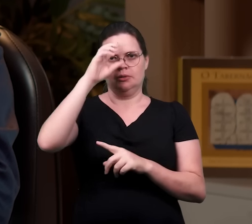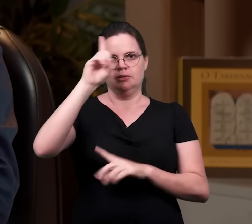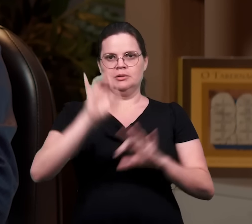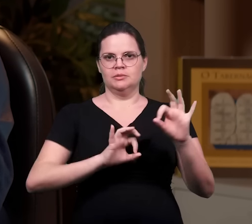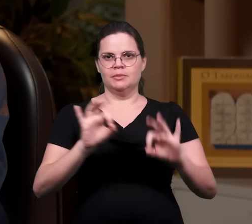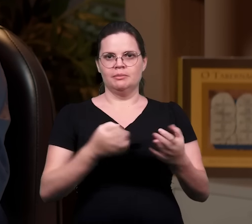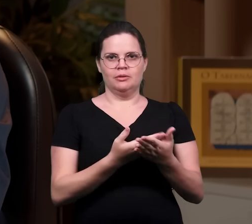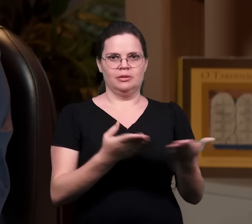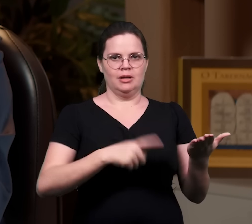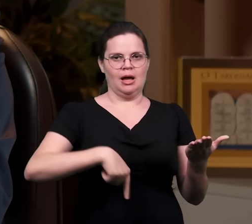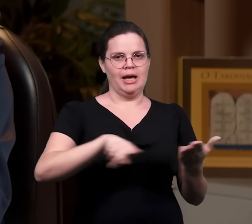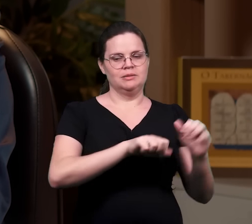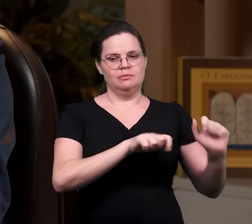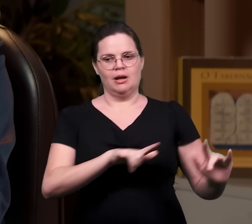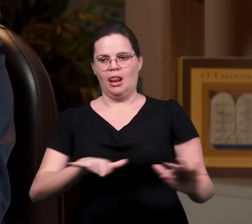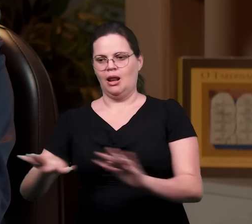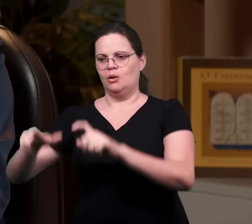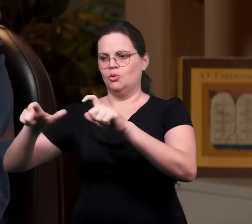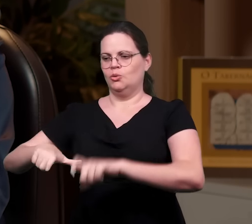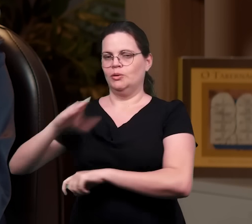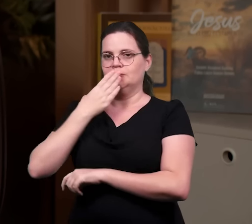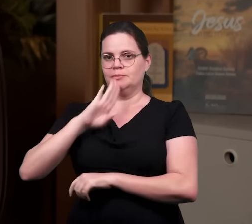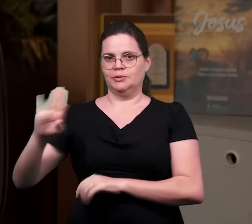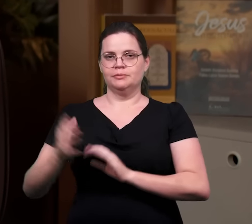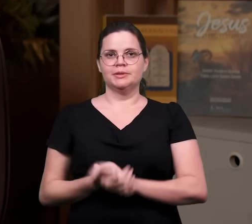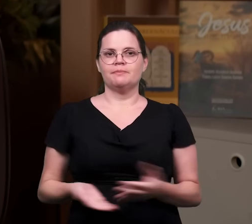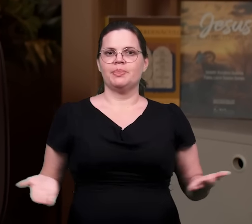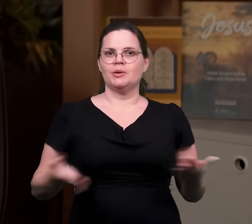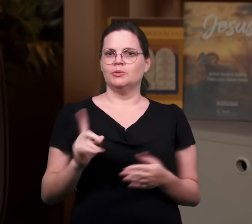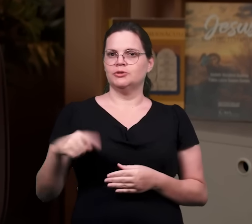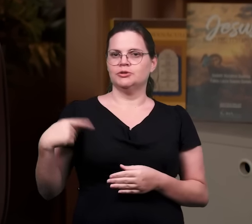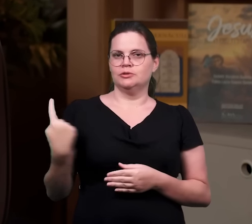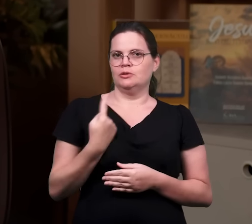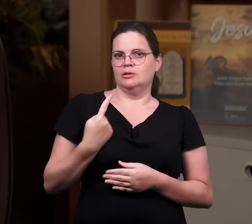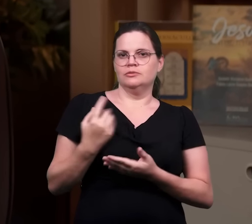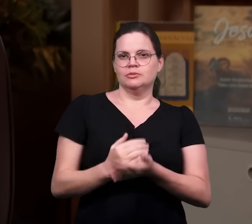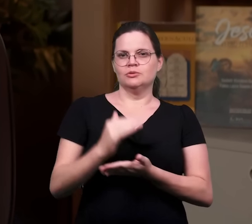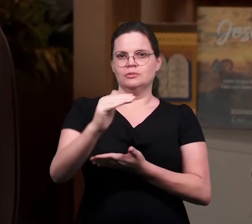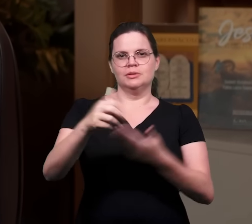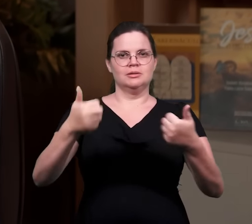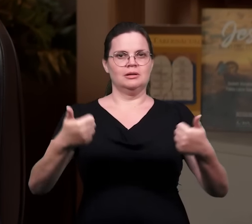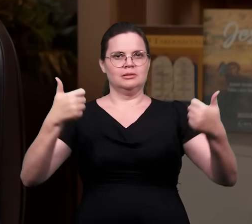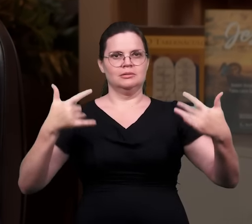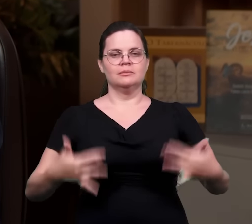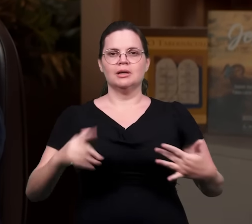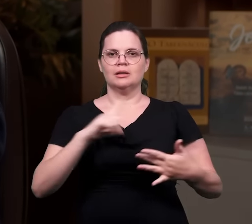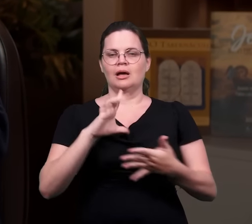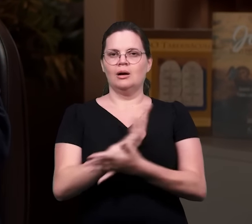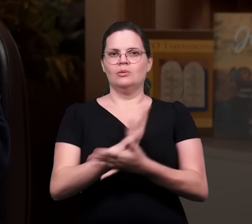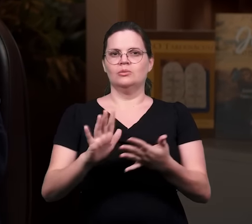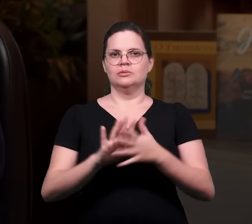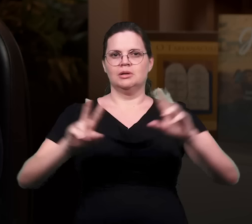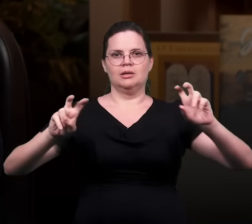preparada para o povo do Egito até a Terra Prometida. E no episódio de hoje nós iremos abordar